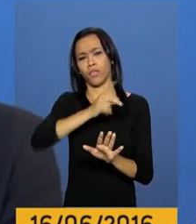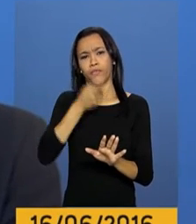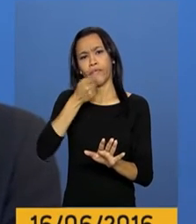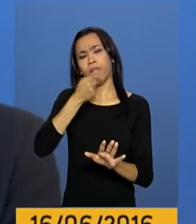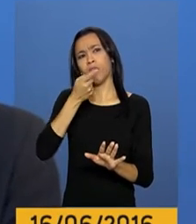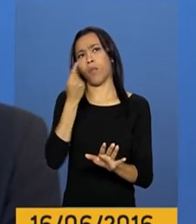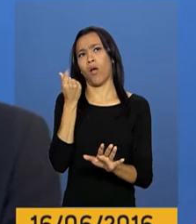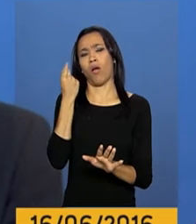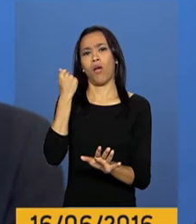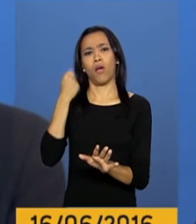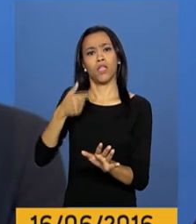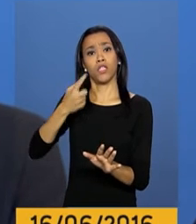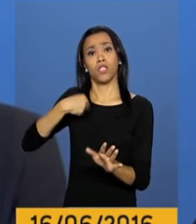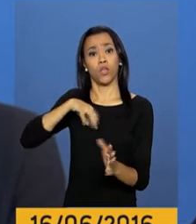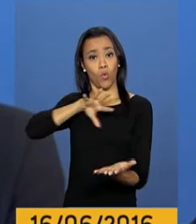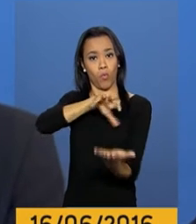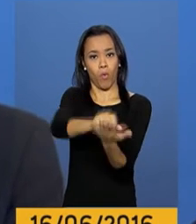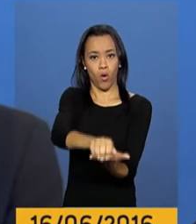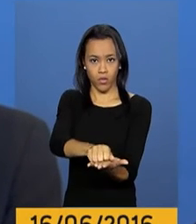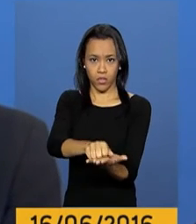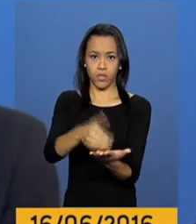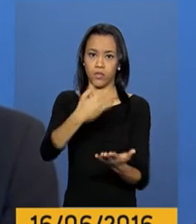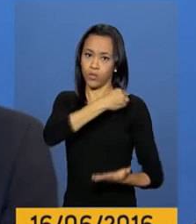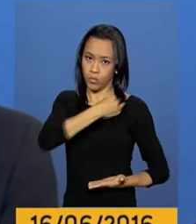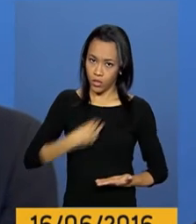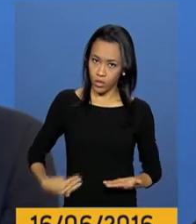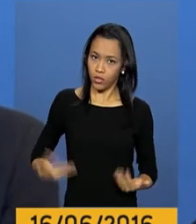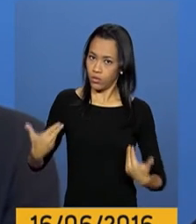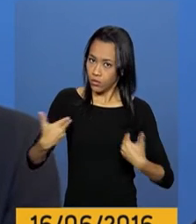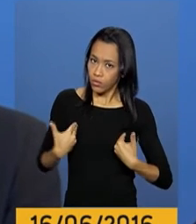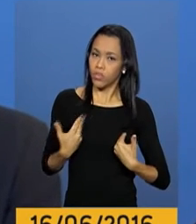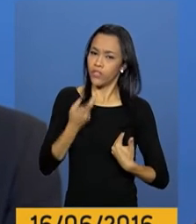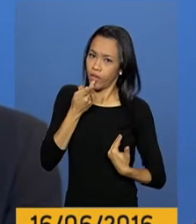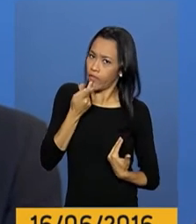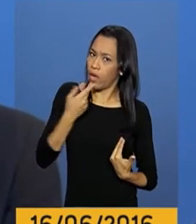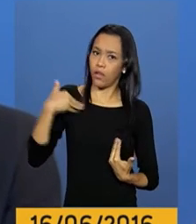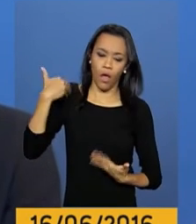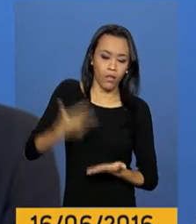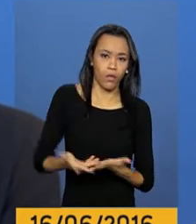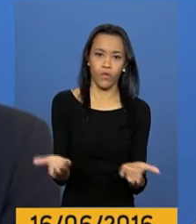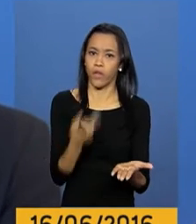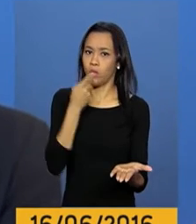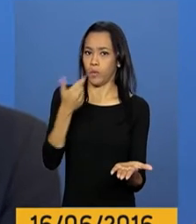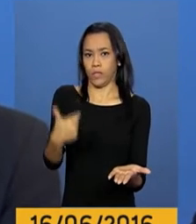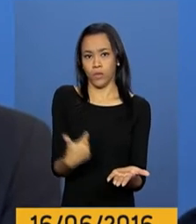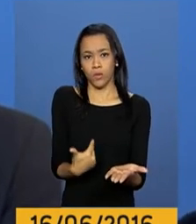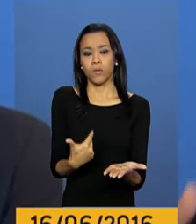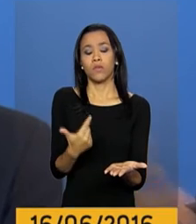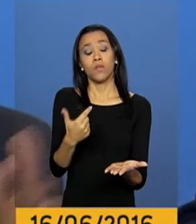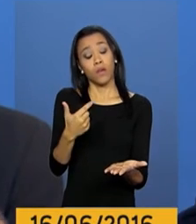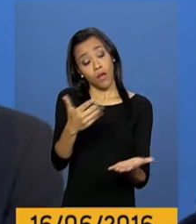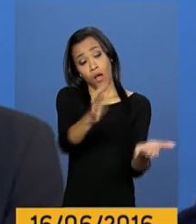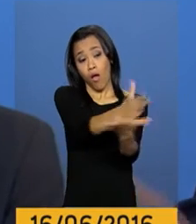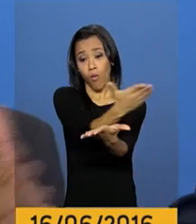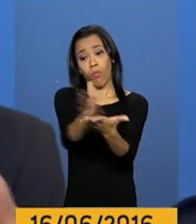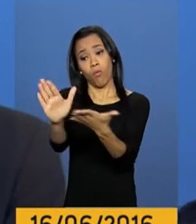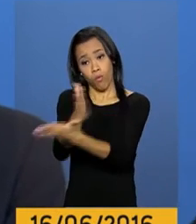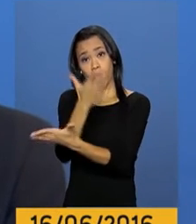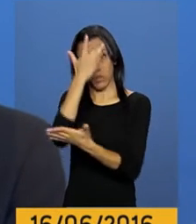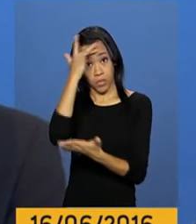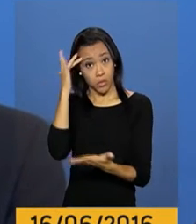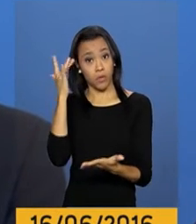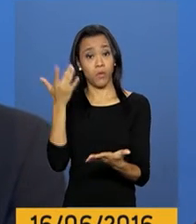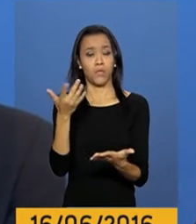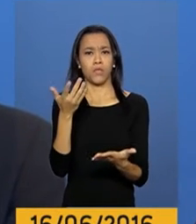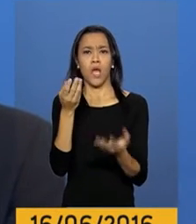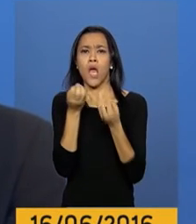tomamos posse como ministro de Estado da Educação. E algumas pessoas